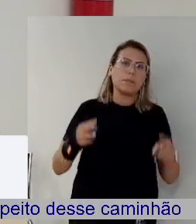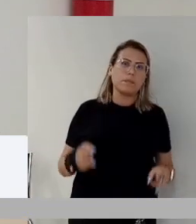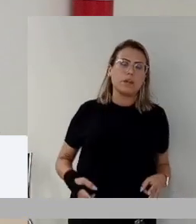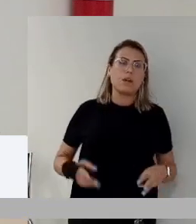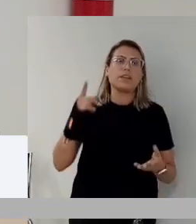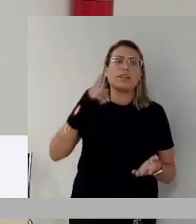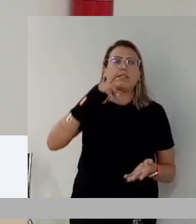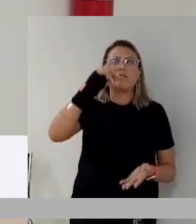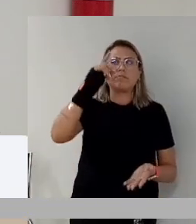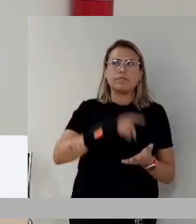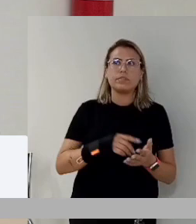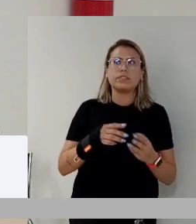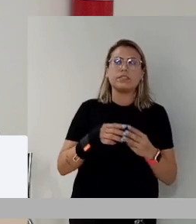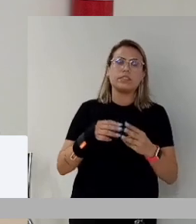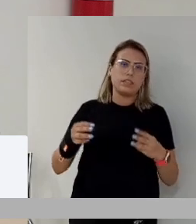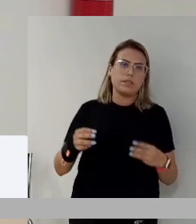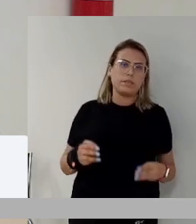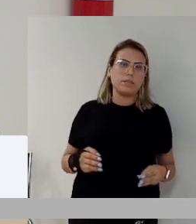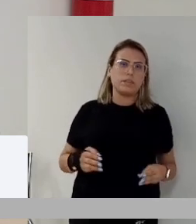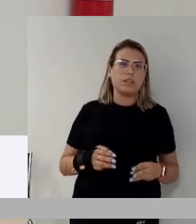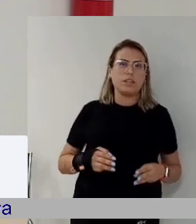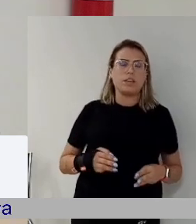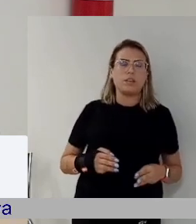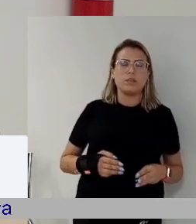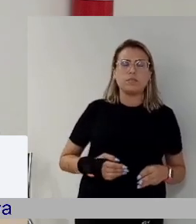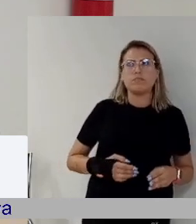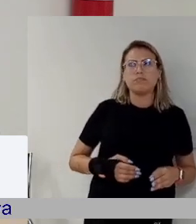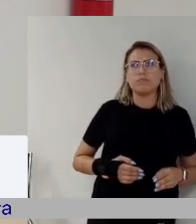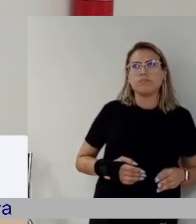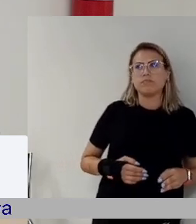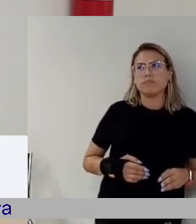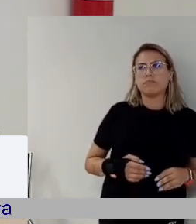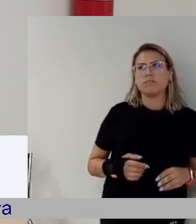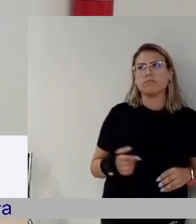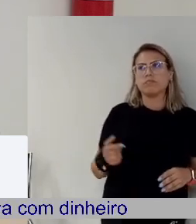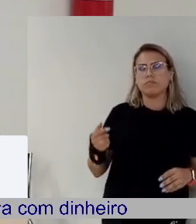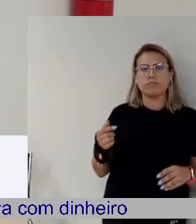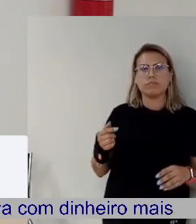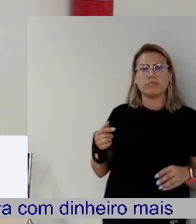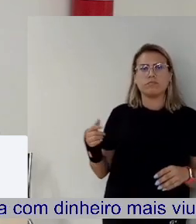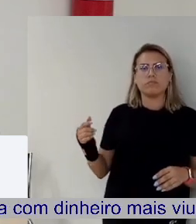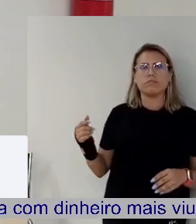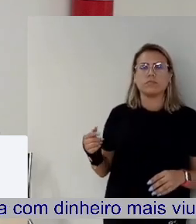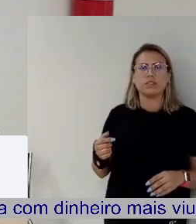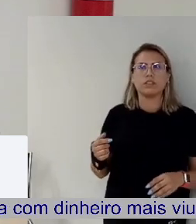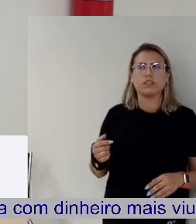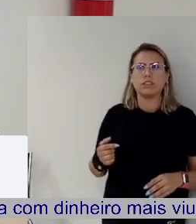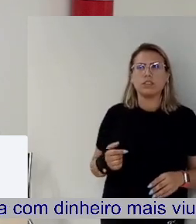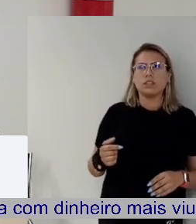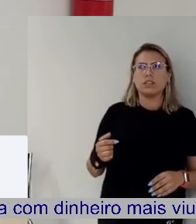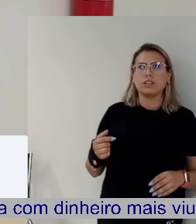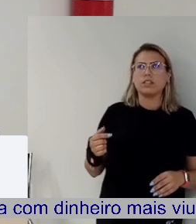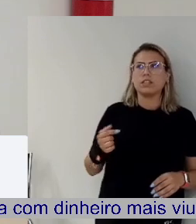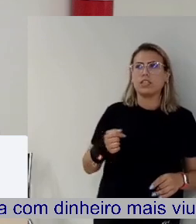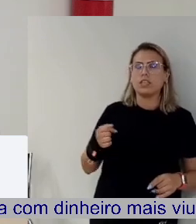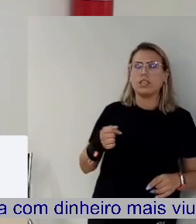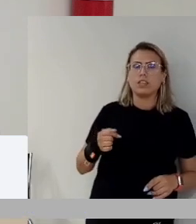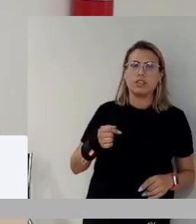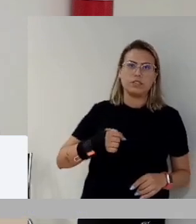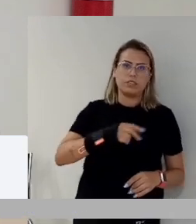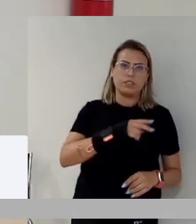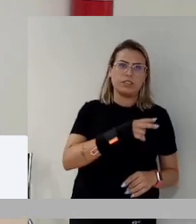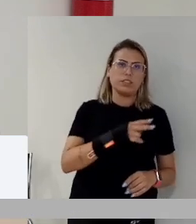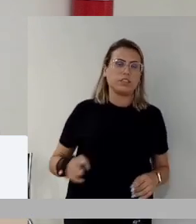esse caminhão eu eu eu tava hoje não tô com dinheiro mais viu secretário eu logo vereadora eu não